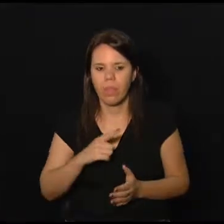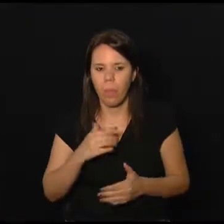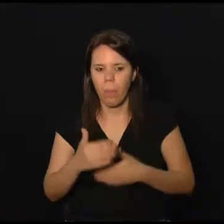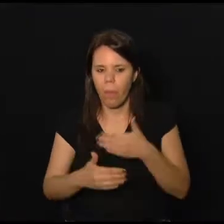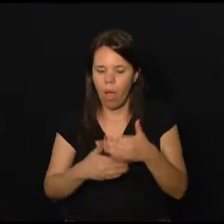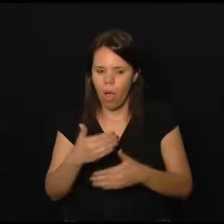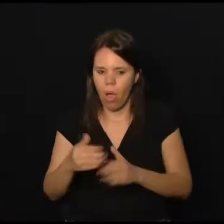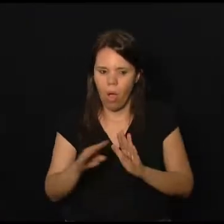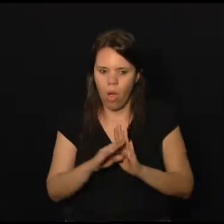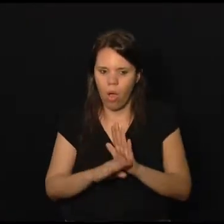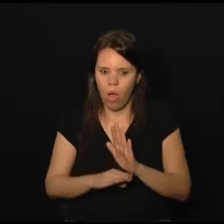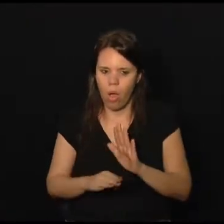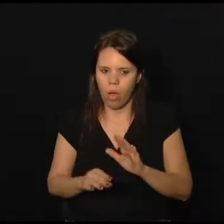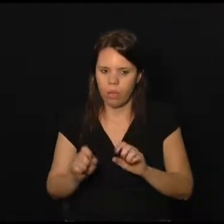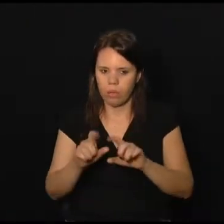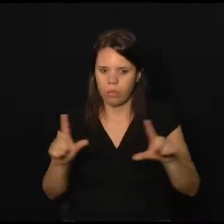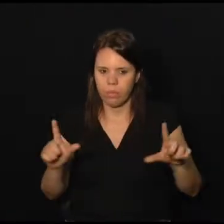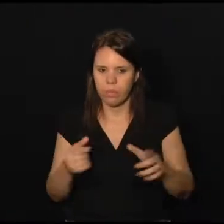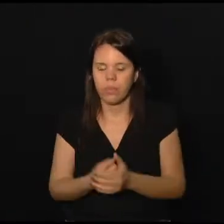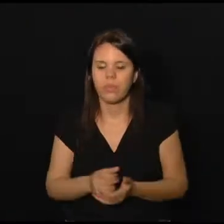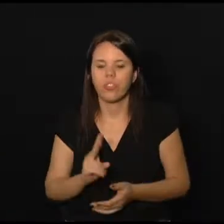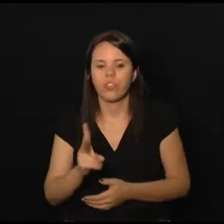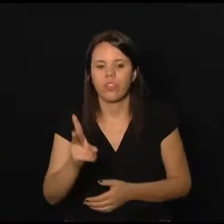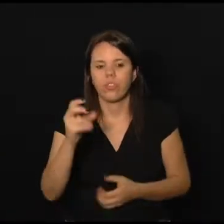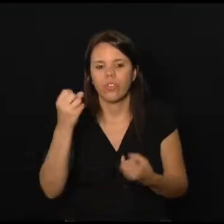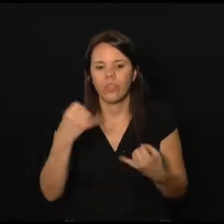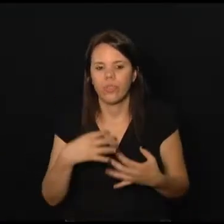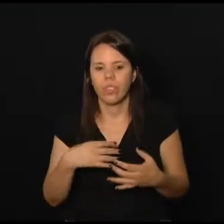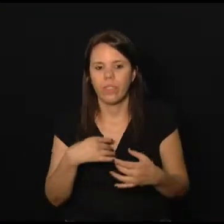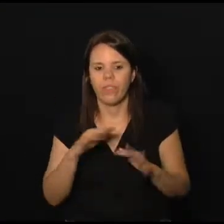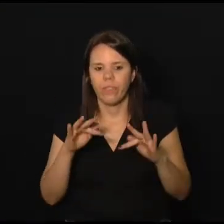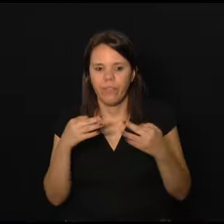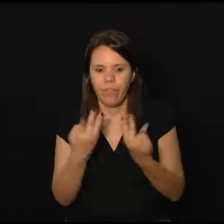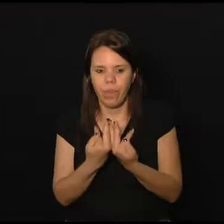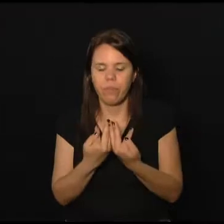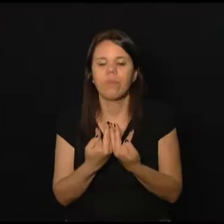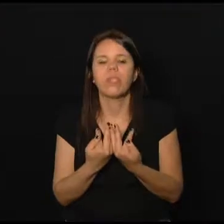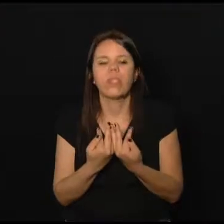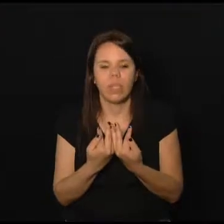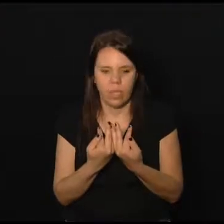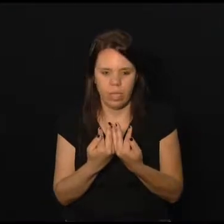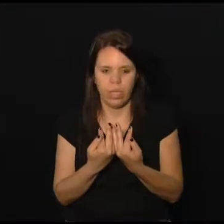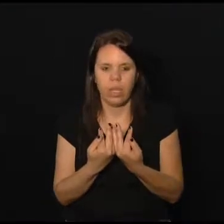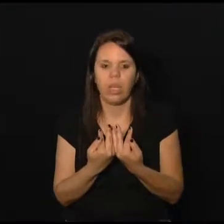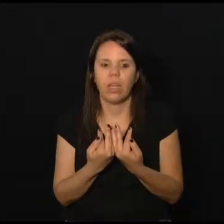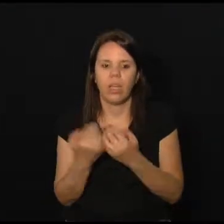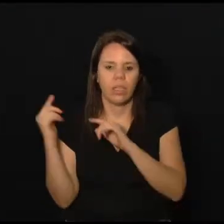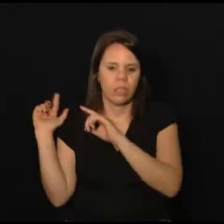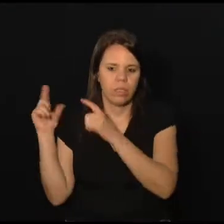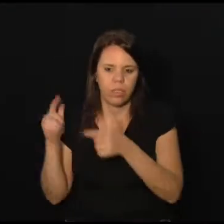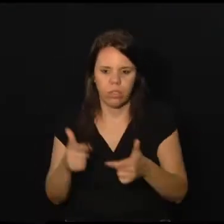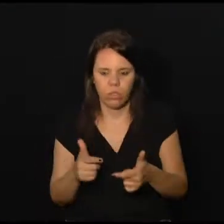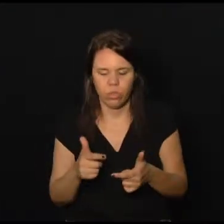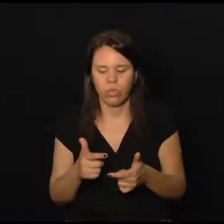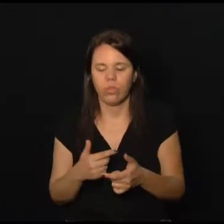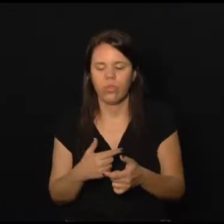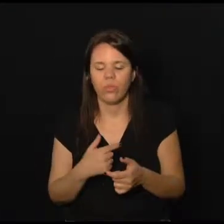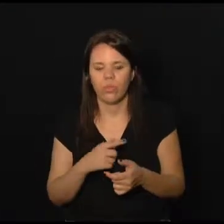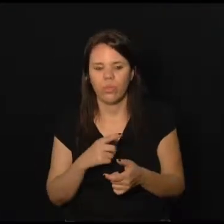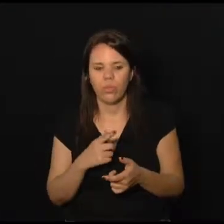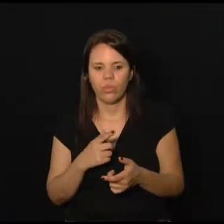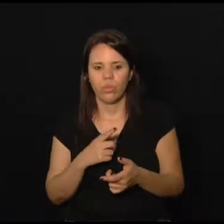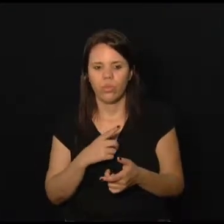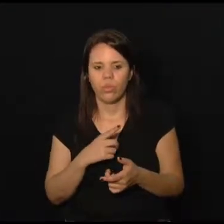na sequência. Então, continuando sobre a questão da família funcional, nós precisamos resgatar